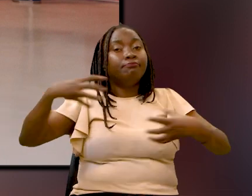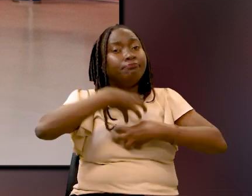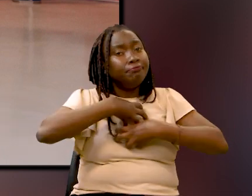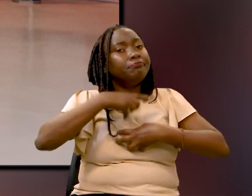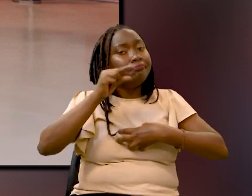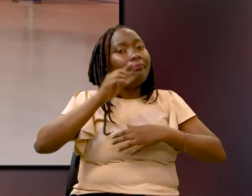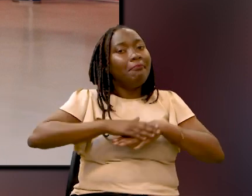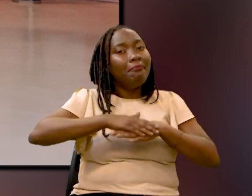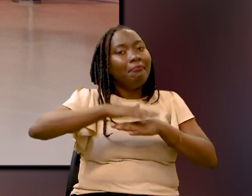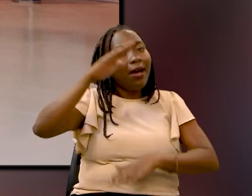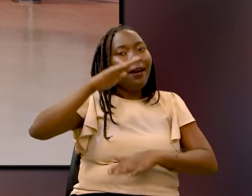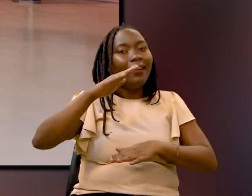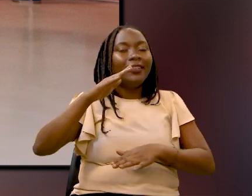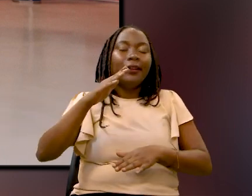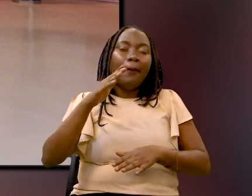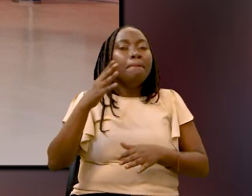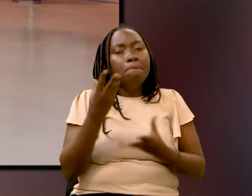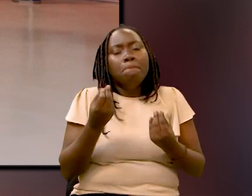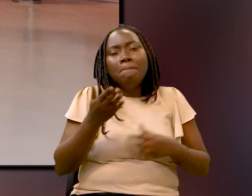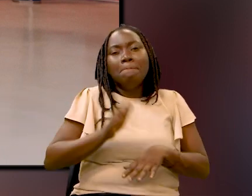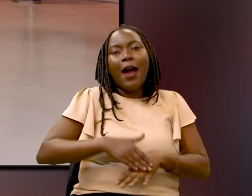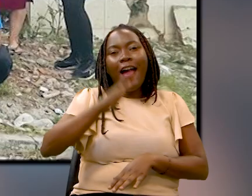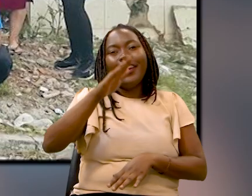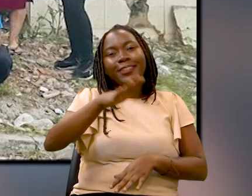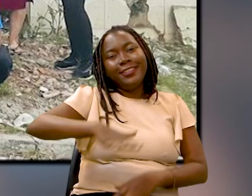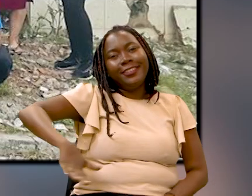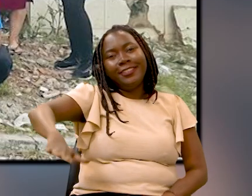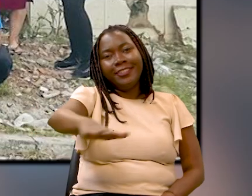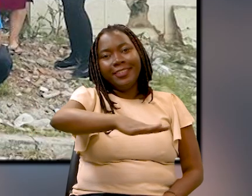espaço um pouco maior e impactar muito